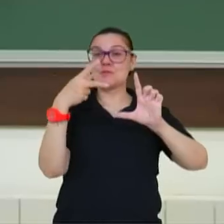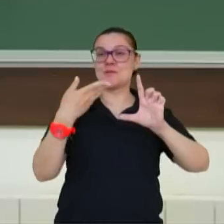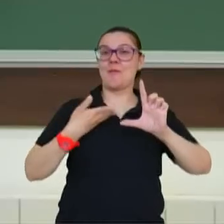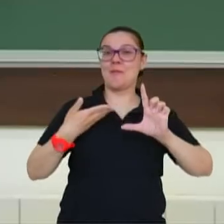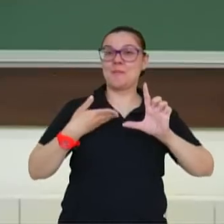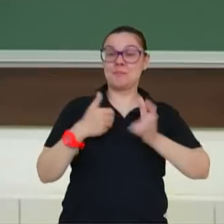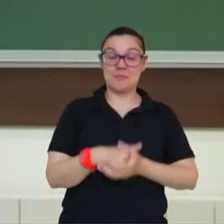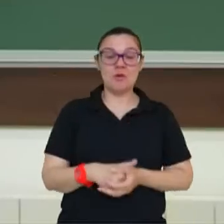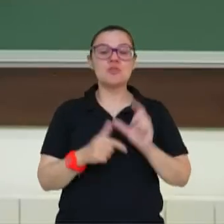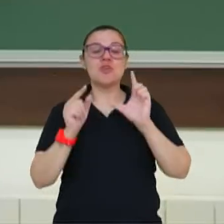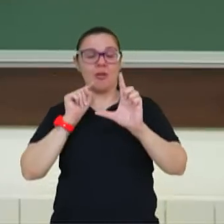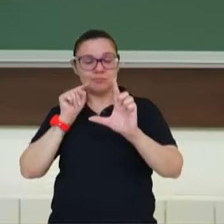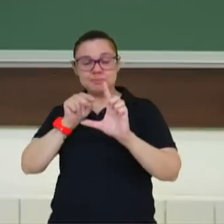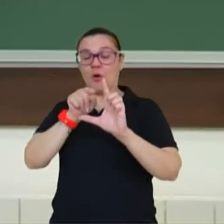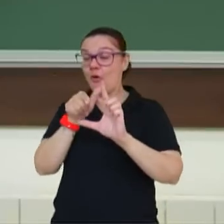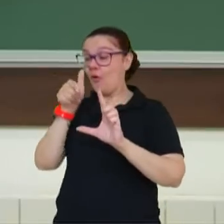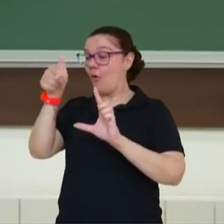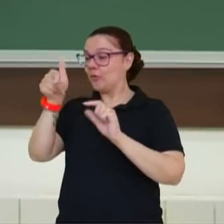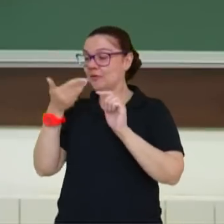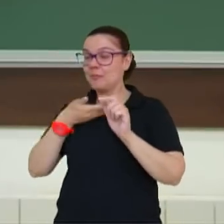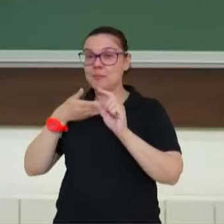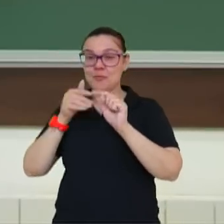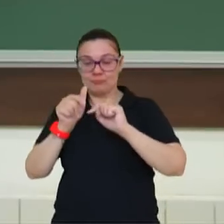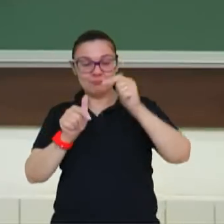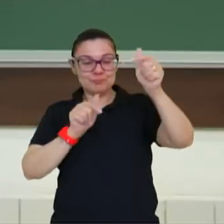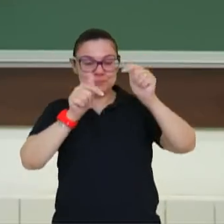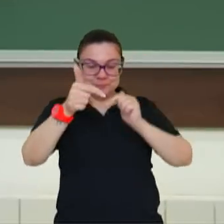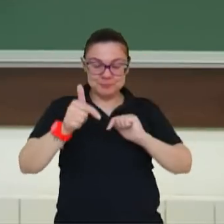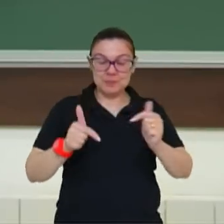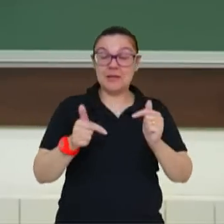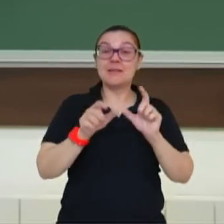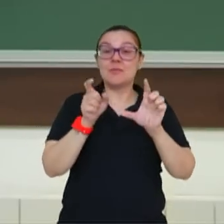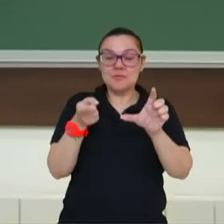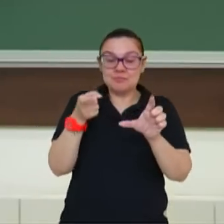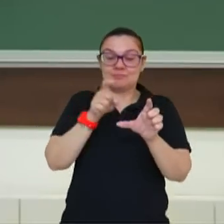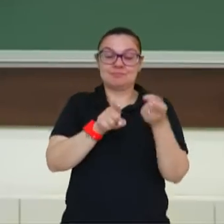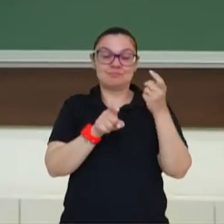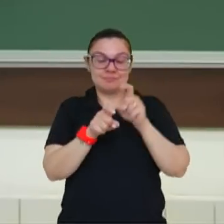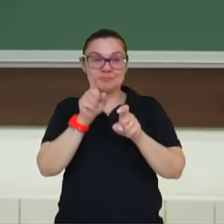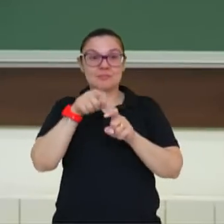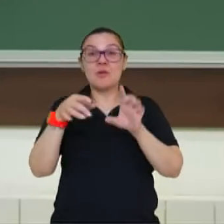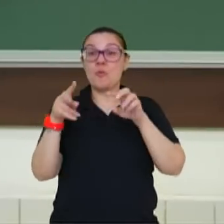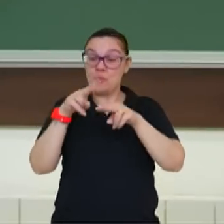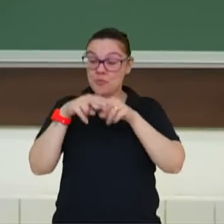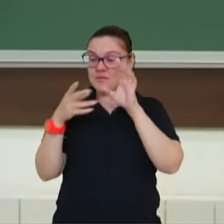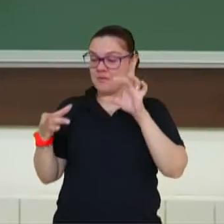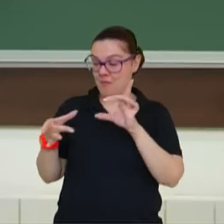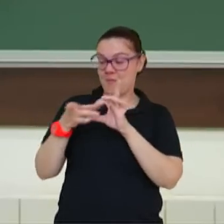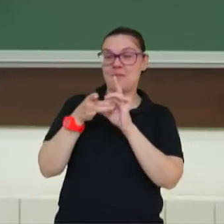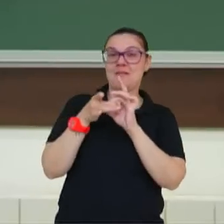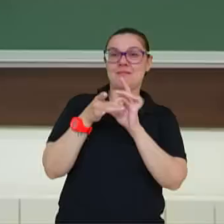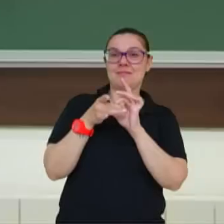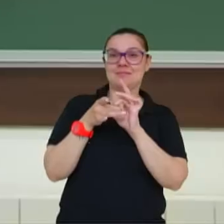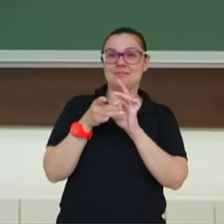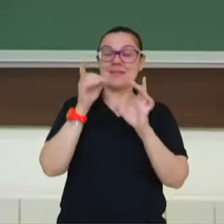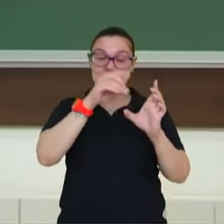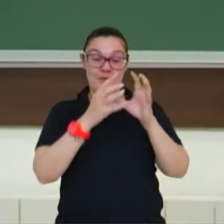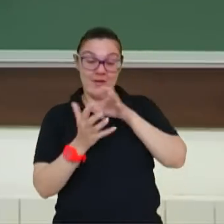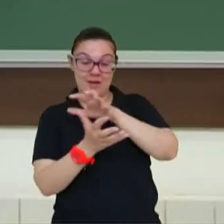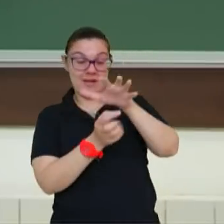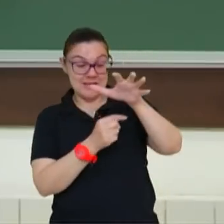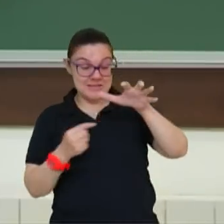amigo, daí já tem outras informações de outros amigos. É por isso que é uma rede. Então, esse